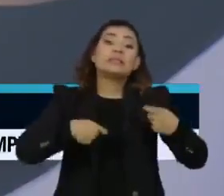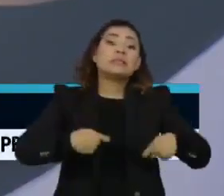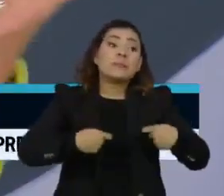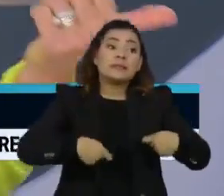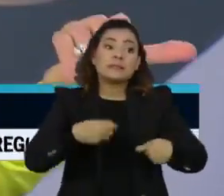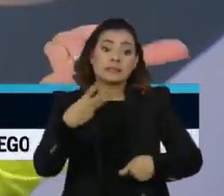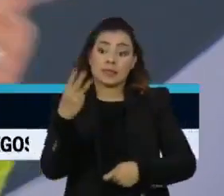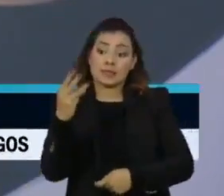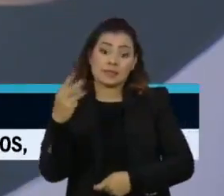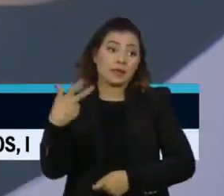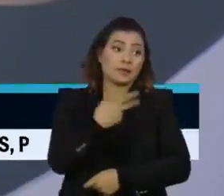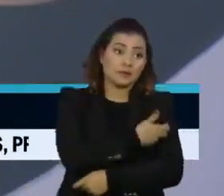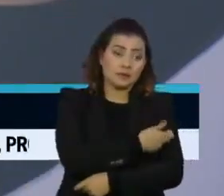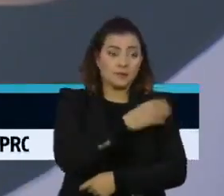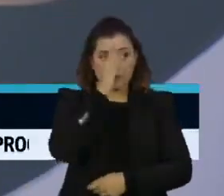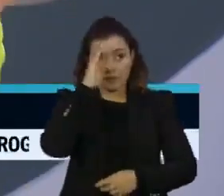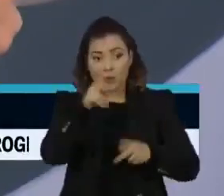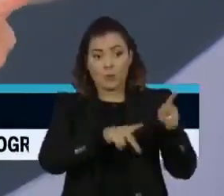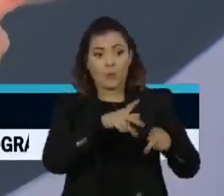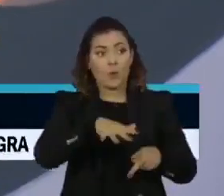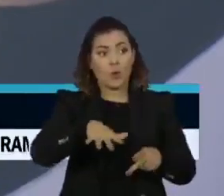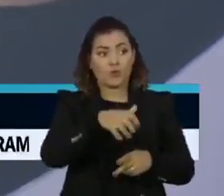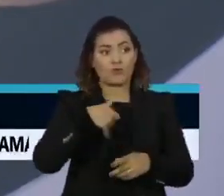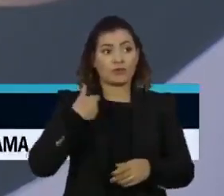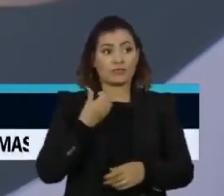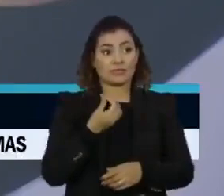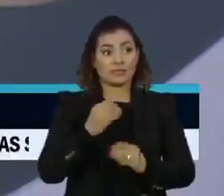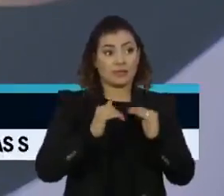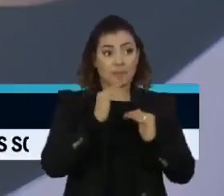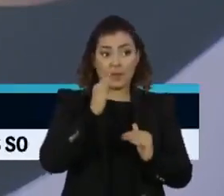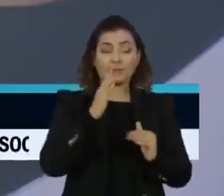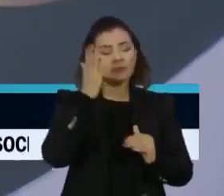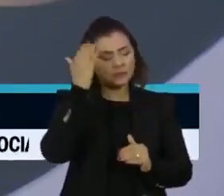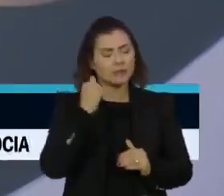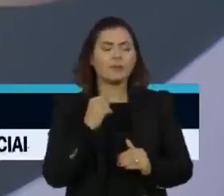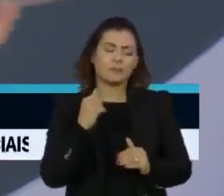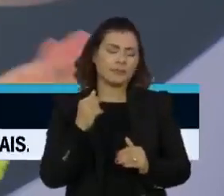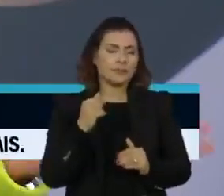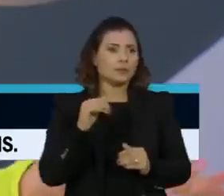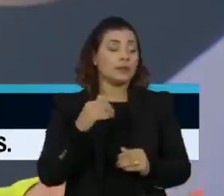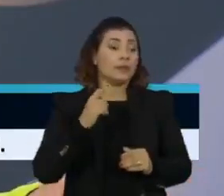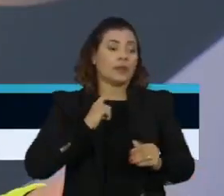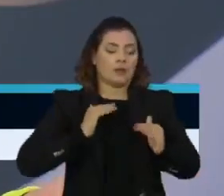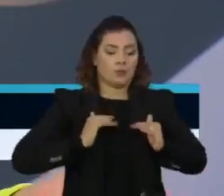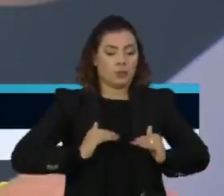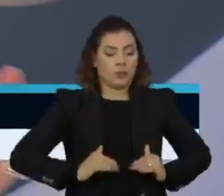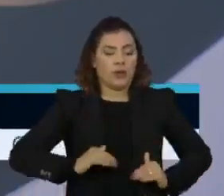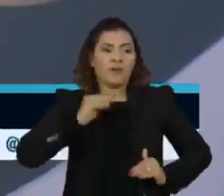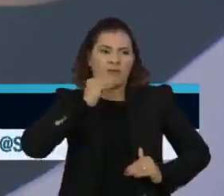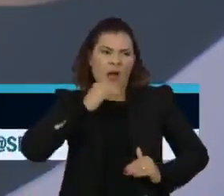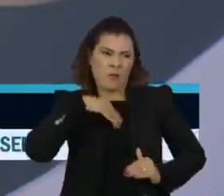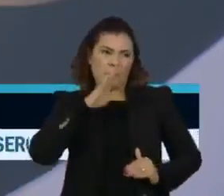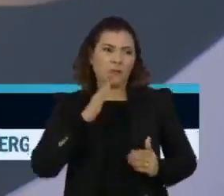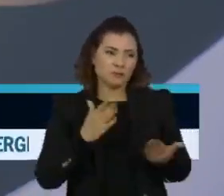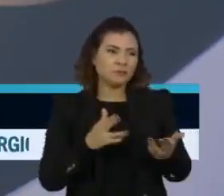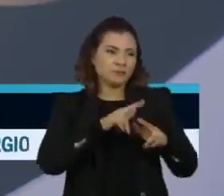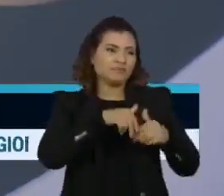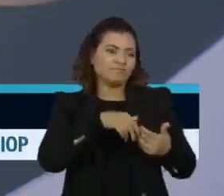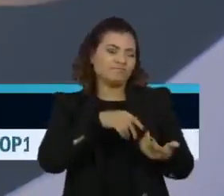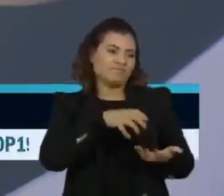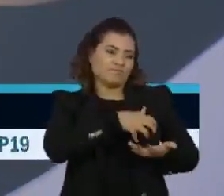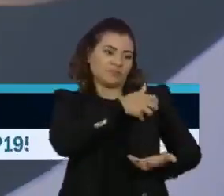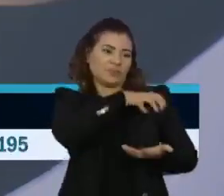necessidade de uma terceira dose em especial na população há 60 anos que a gente sabe tradicional mente tem uma imunossenescência né